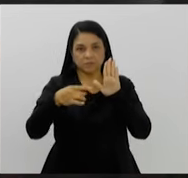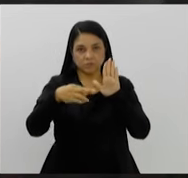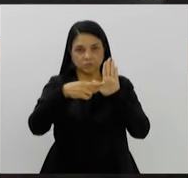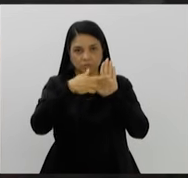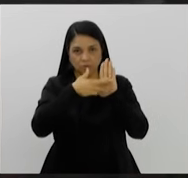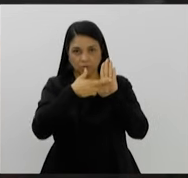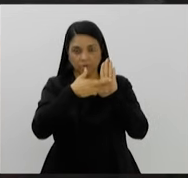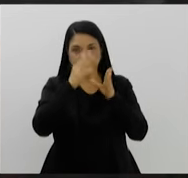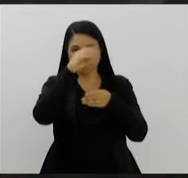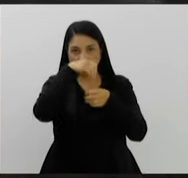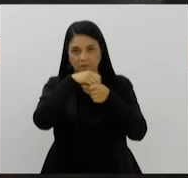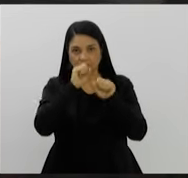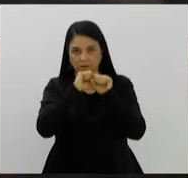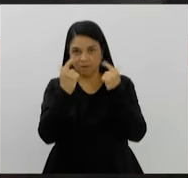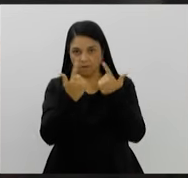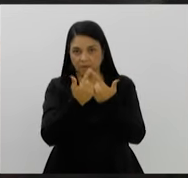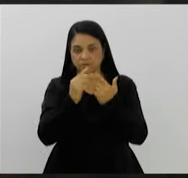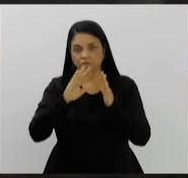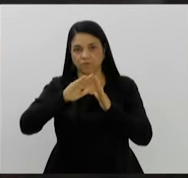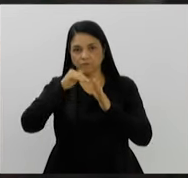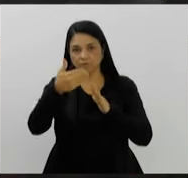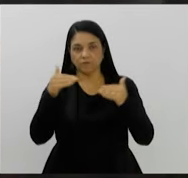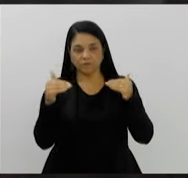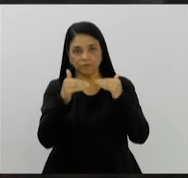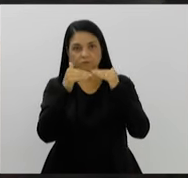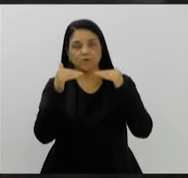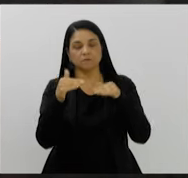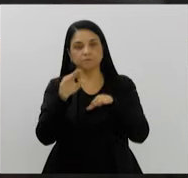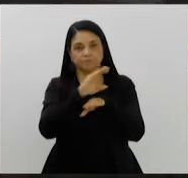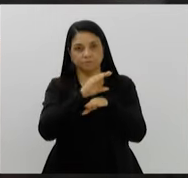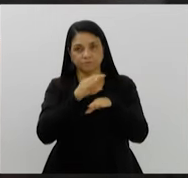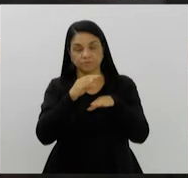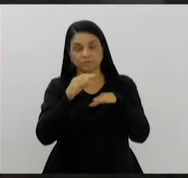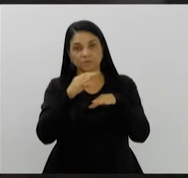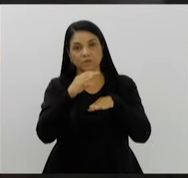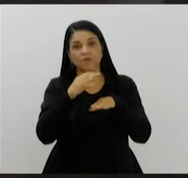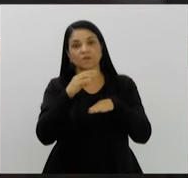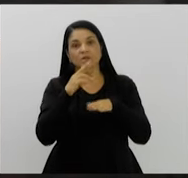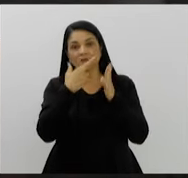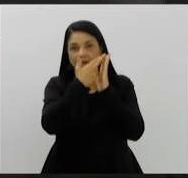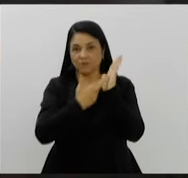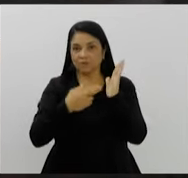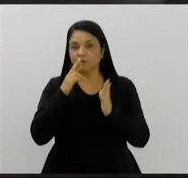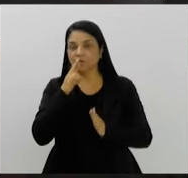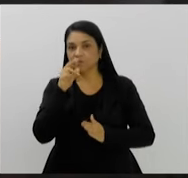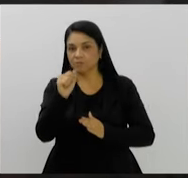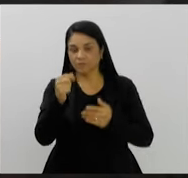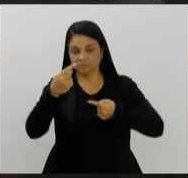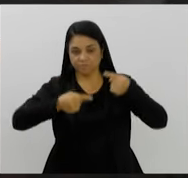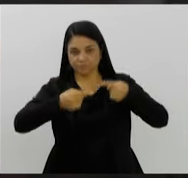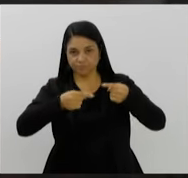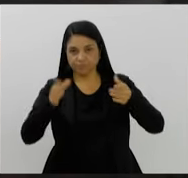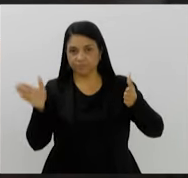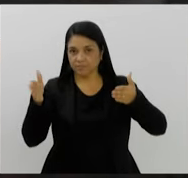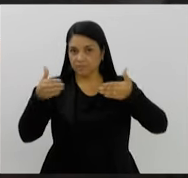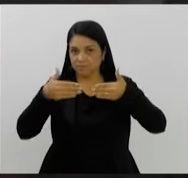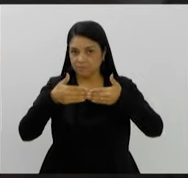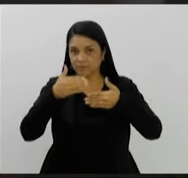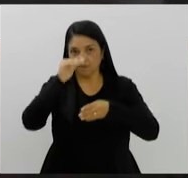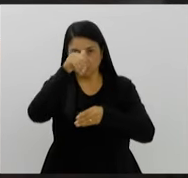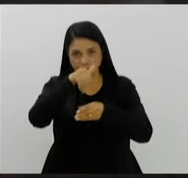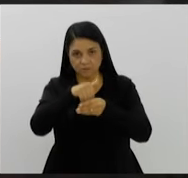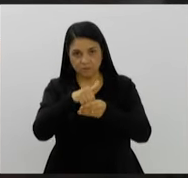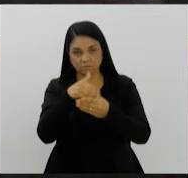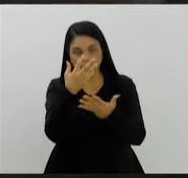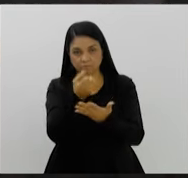favorável relatoria do deputado Rodrigo amorm em discussão não havendo Quem Queira discutir encerrada a discussão em votação senhores